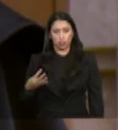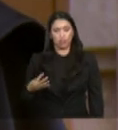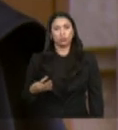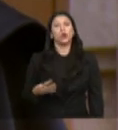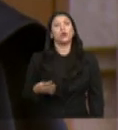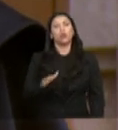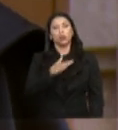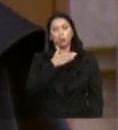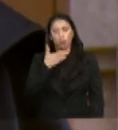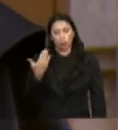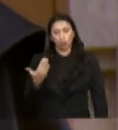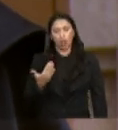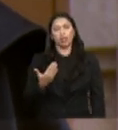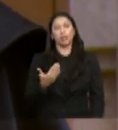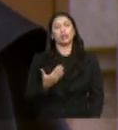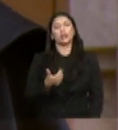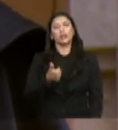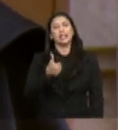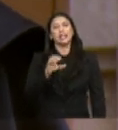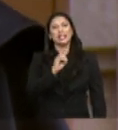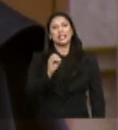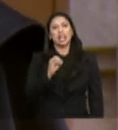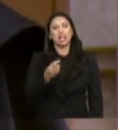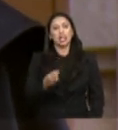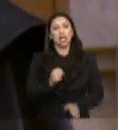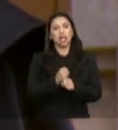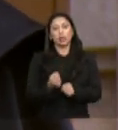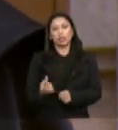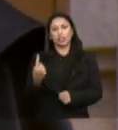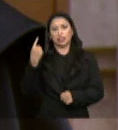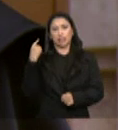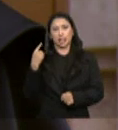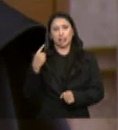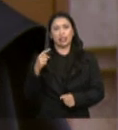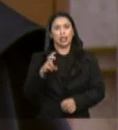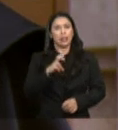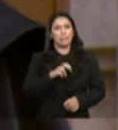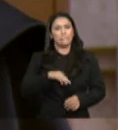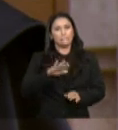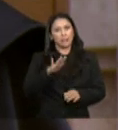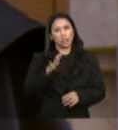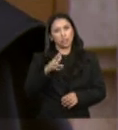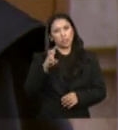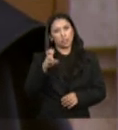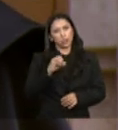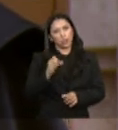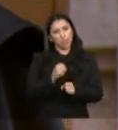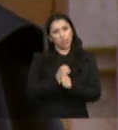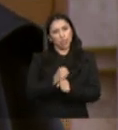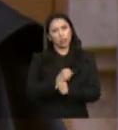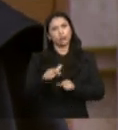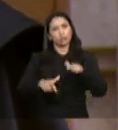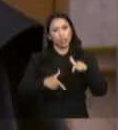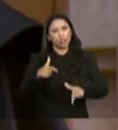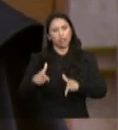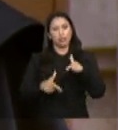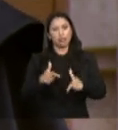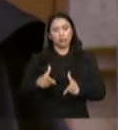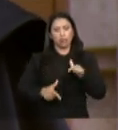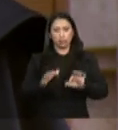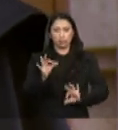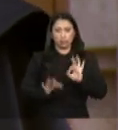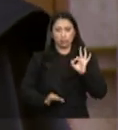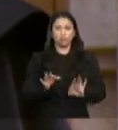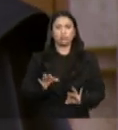exato 100 anos com pouco mais de meio século de trabalho na jurisprudência e 50 anos de serviços a